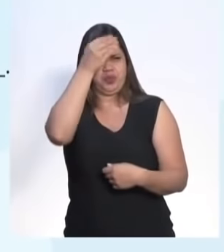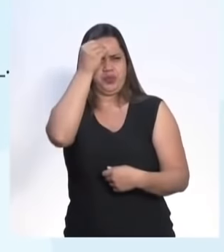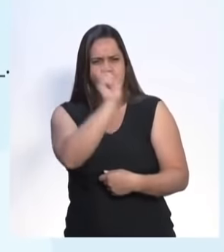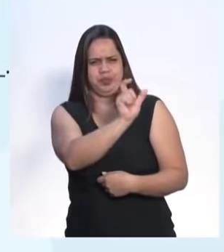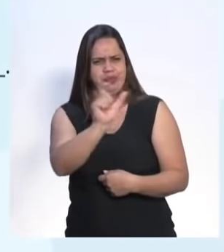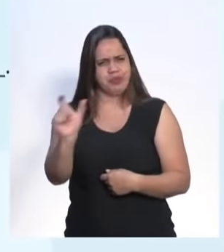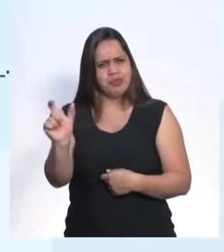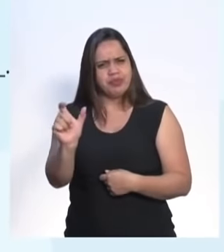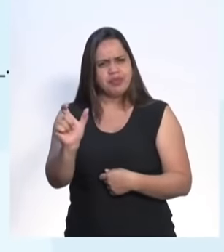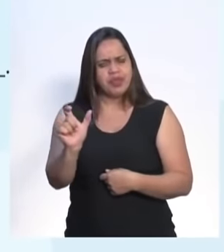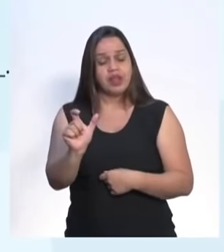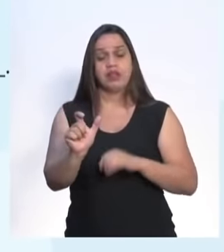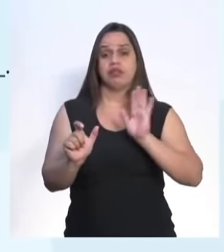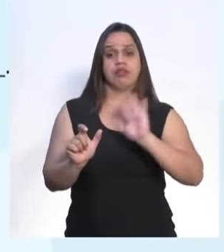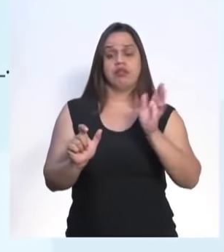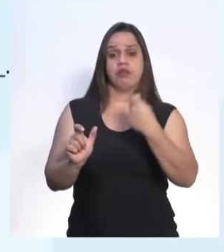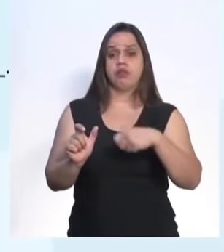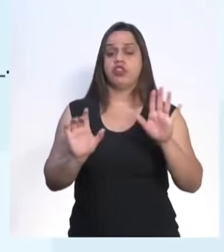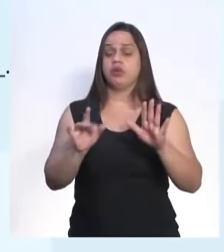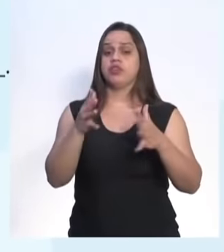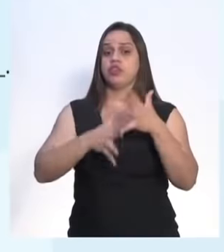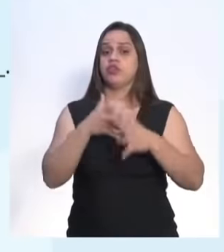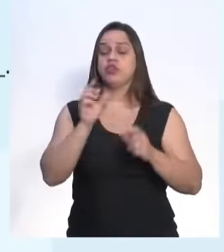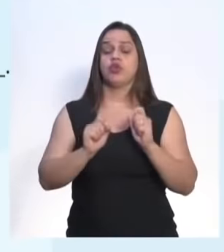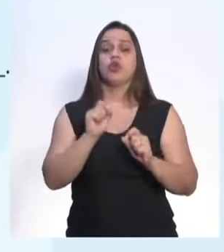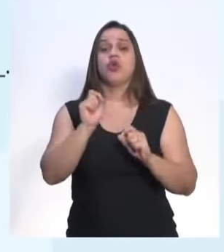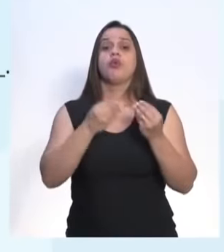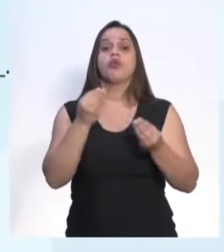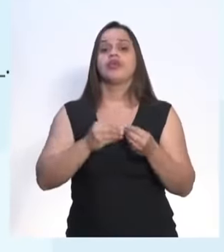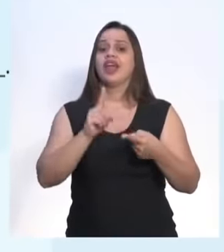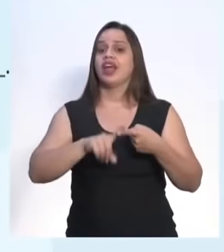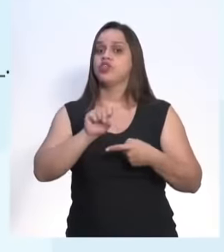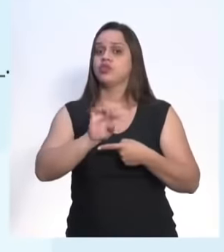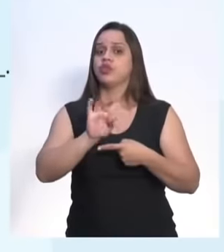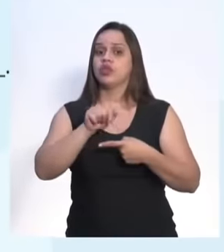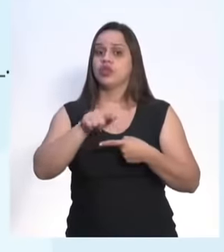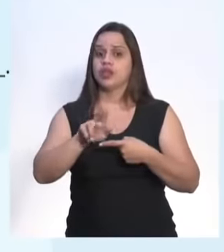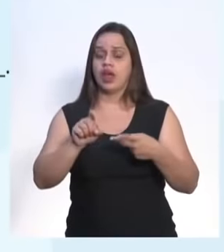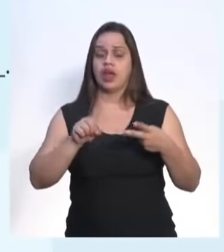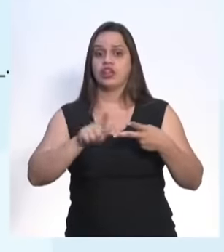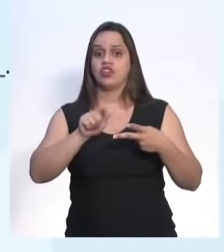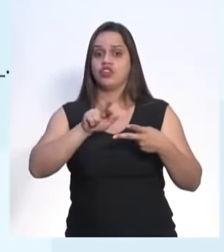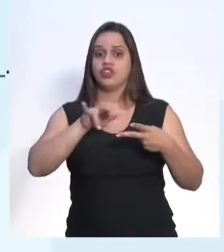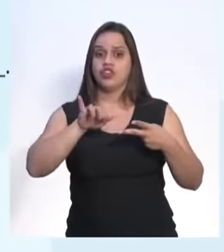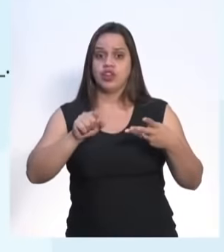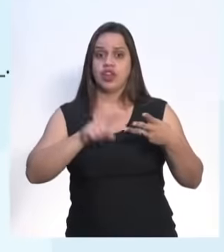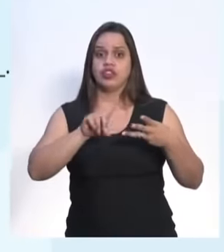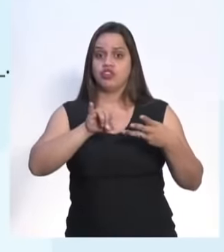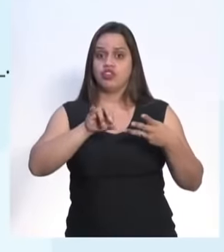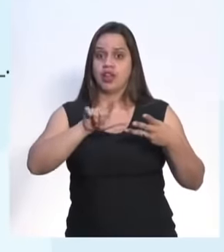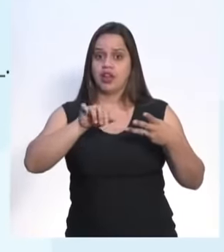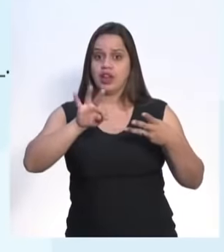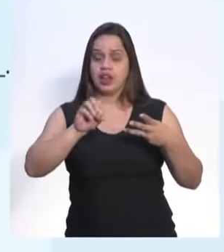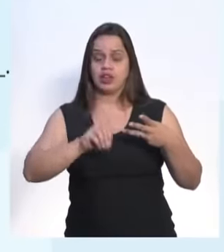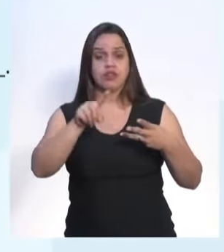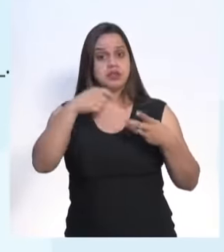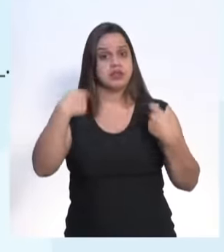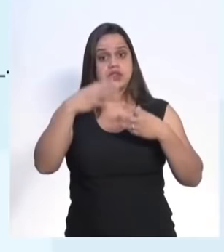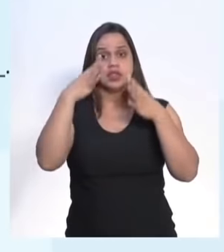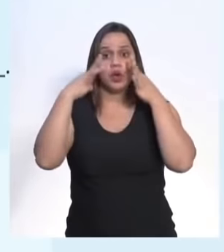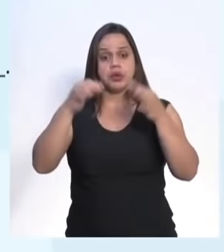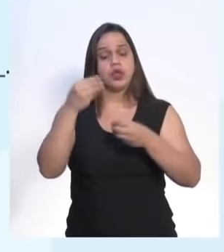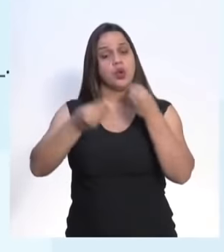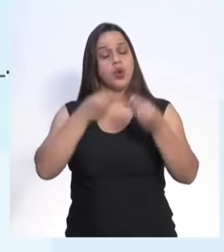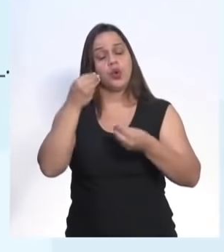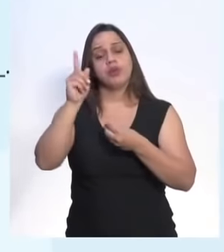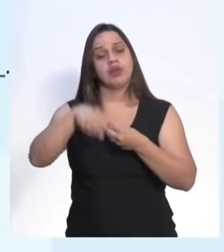É só para vocês não confundirem sotaque, gíria, dialeto e outras coisas. Então, a gente tem que tentar entender como é que a nossa língua varia, tá bom? Não é para